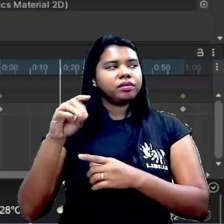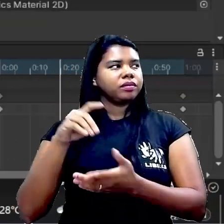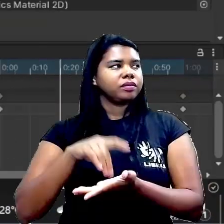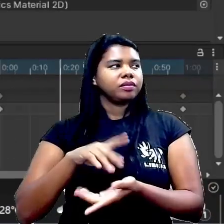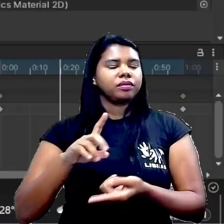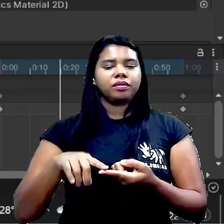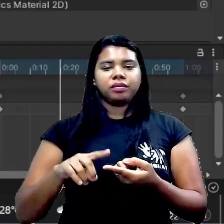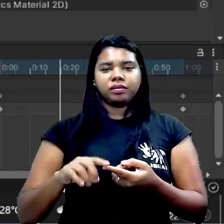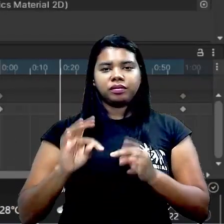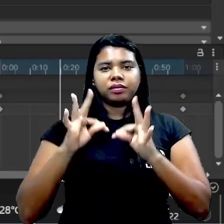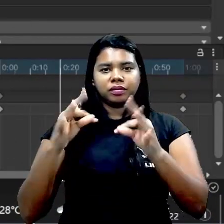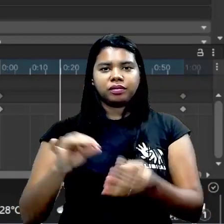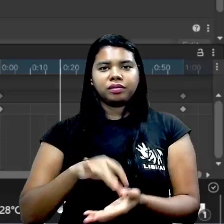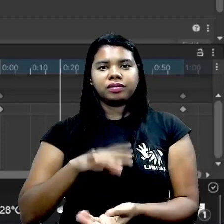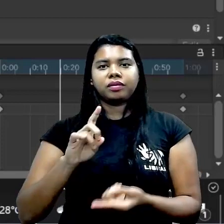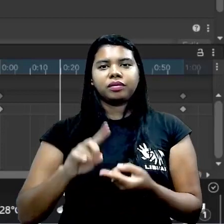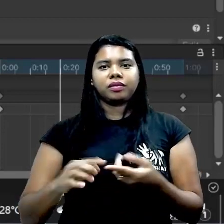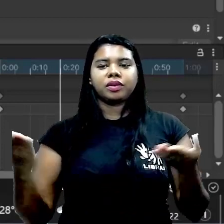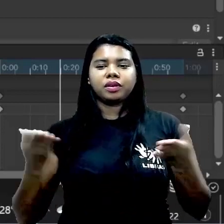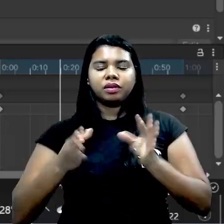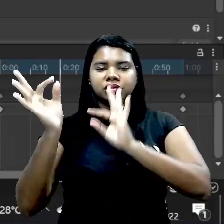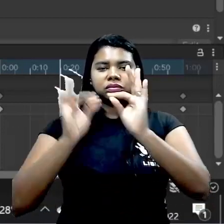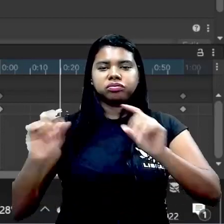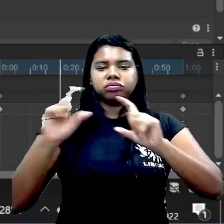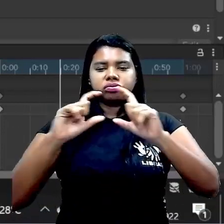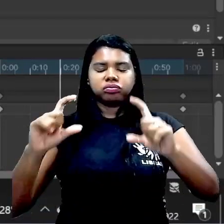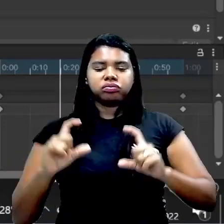Então todos esses elementos já estão prontos aqui